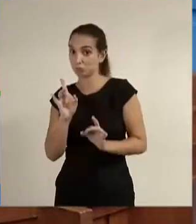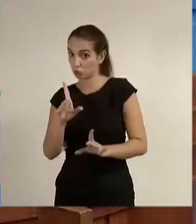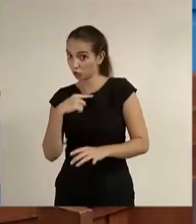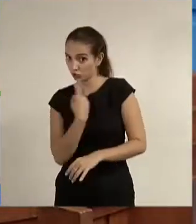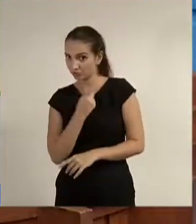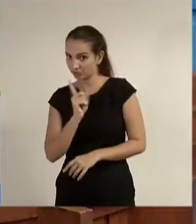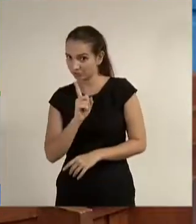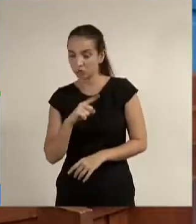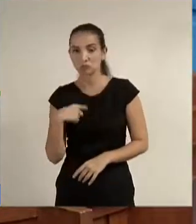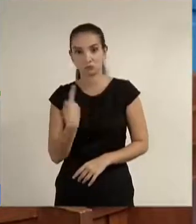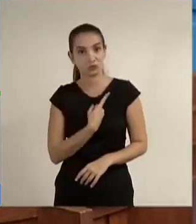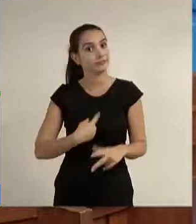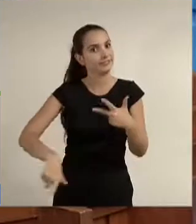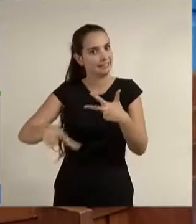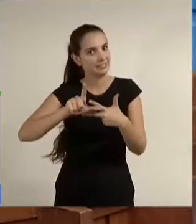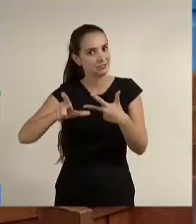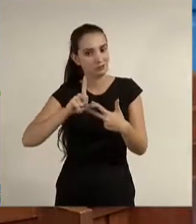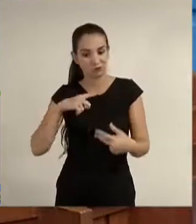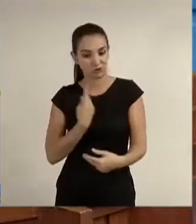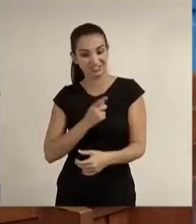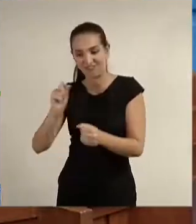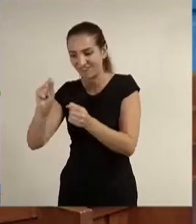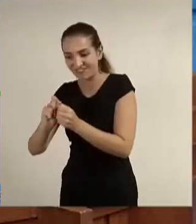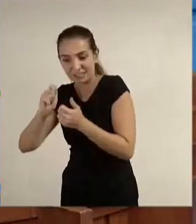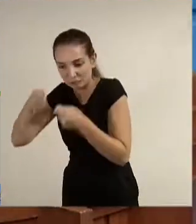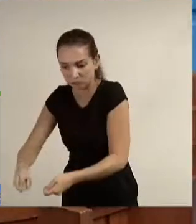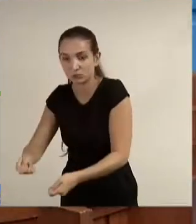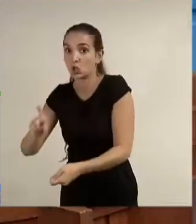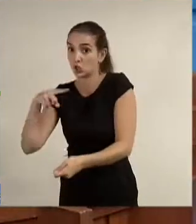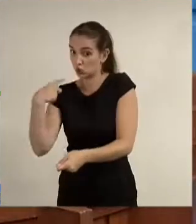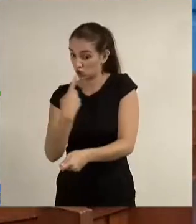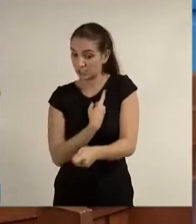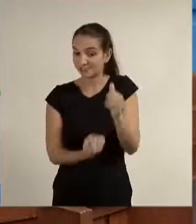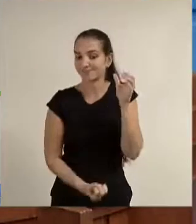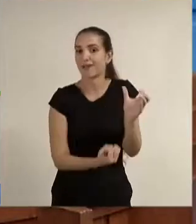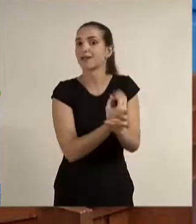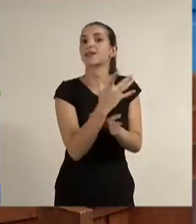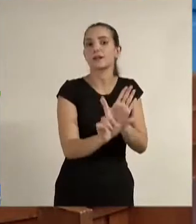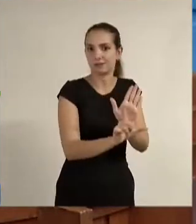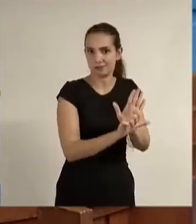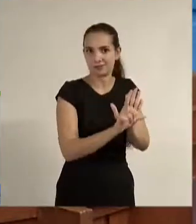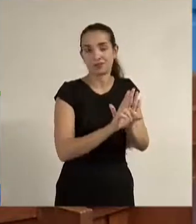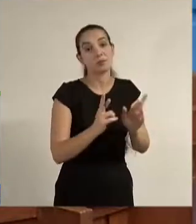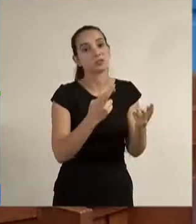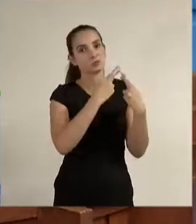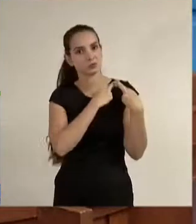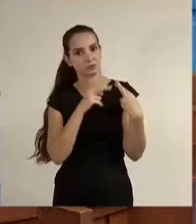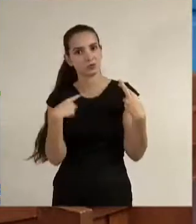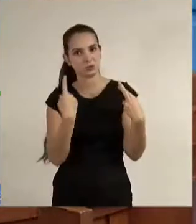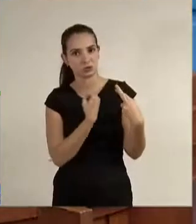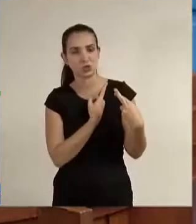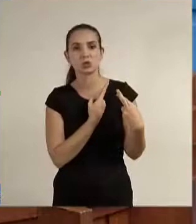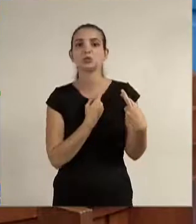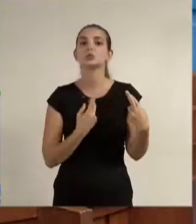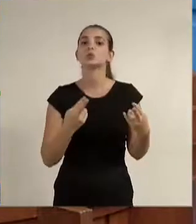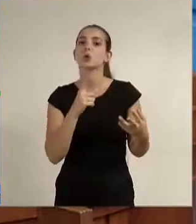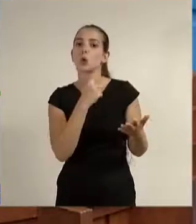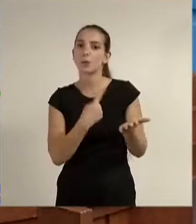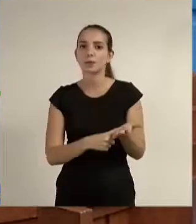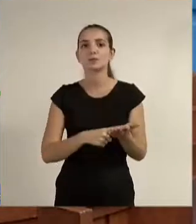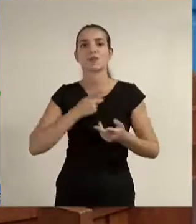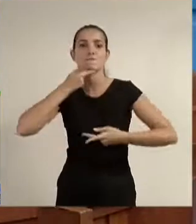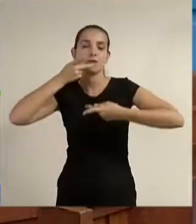executores, nós somos o poder legislativo, é esse o papel que temos que fazer. Isto aqui é um parlamento de falar,